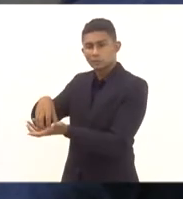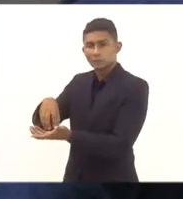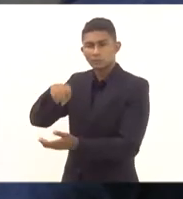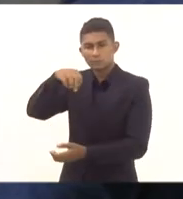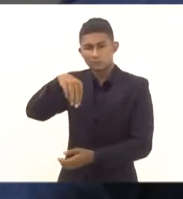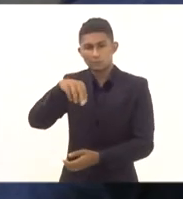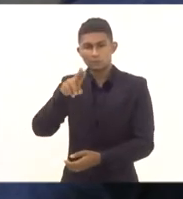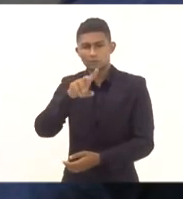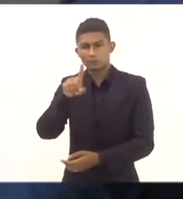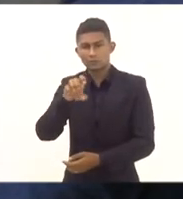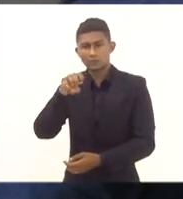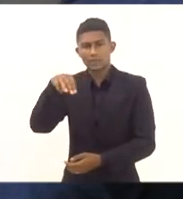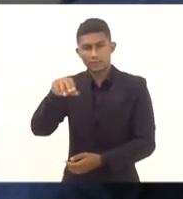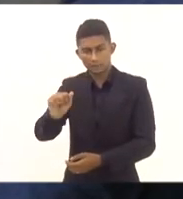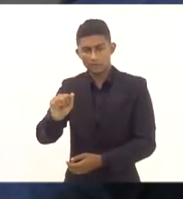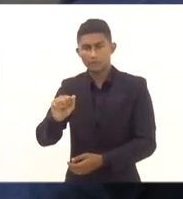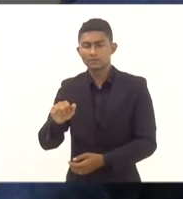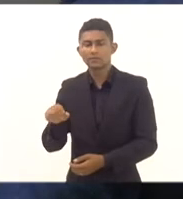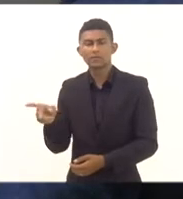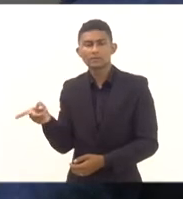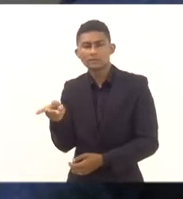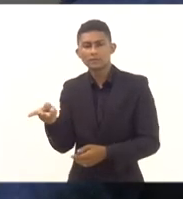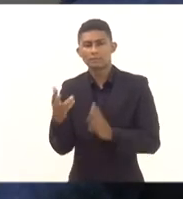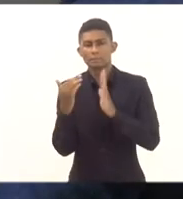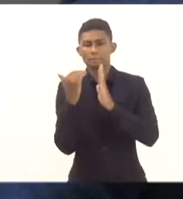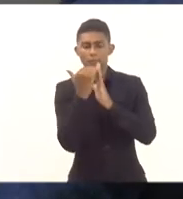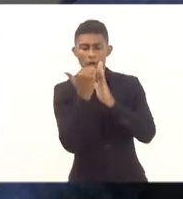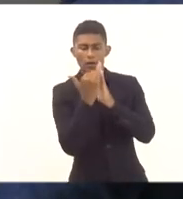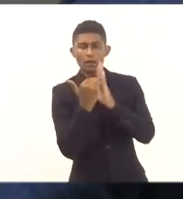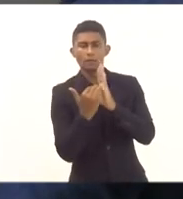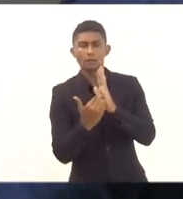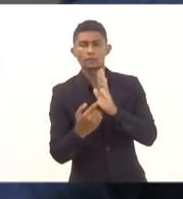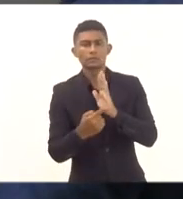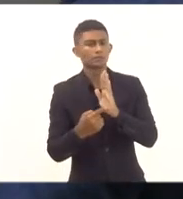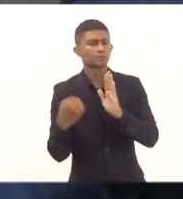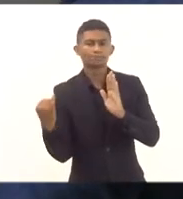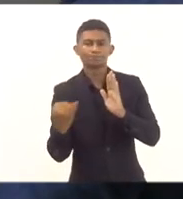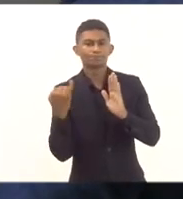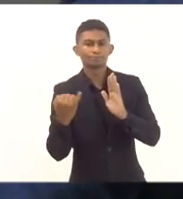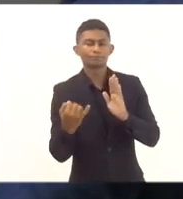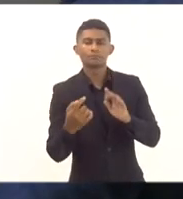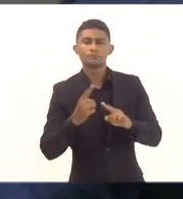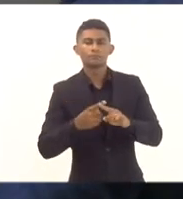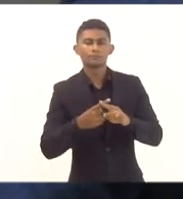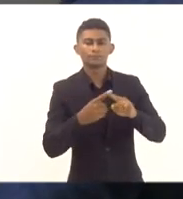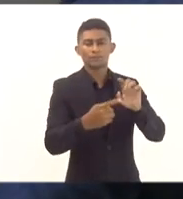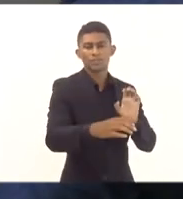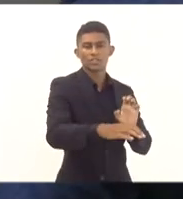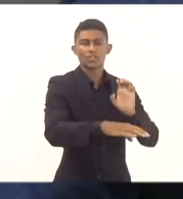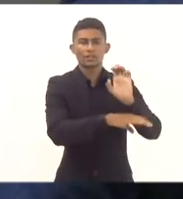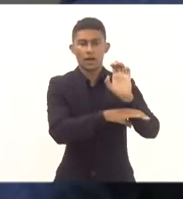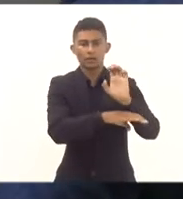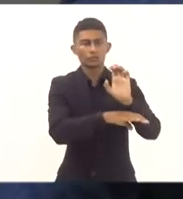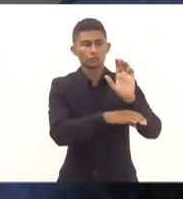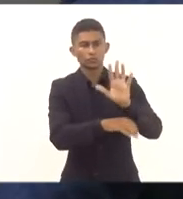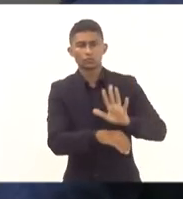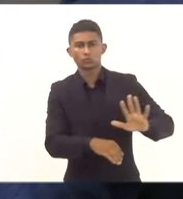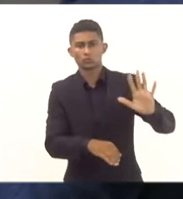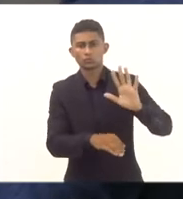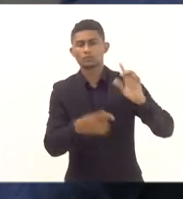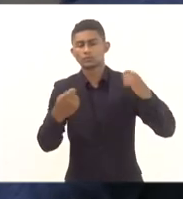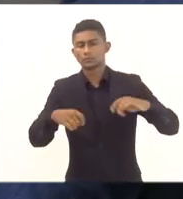isso tem que ser um programa que que leve o estado como um todo para dentro da a